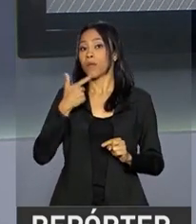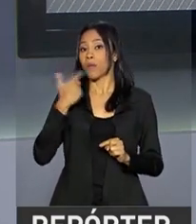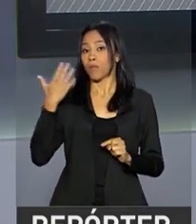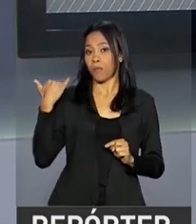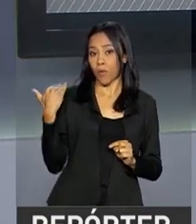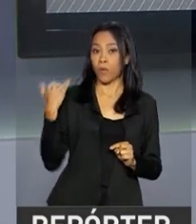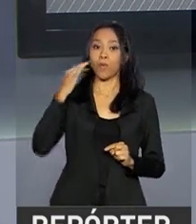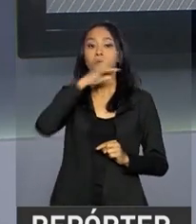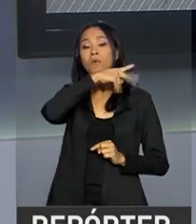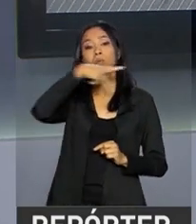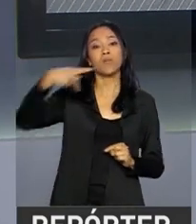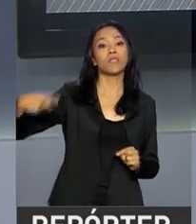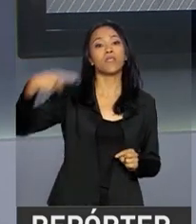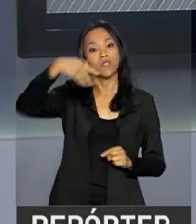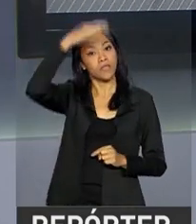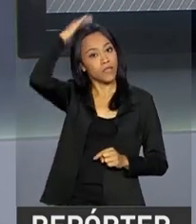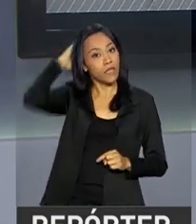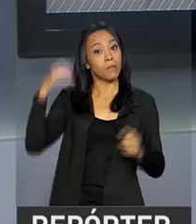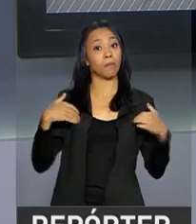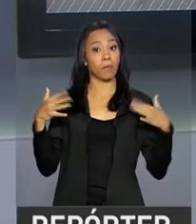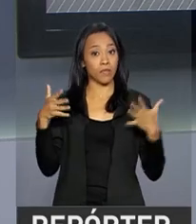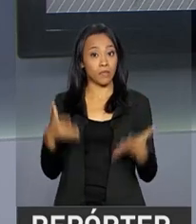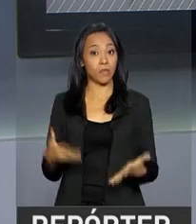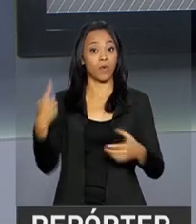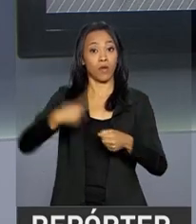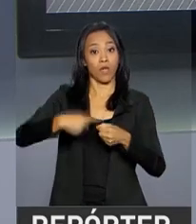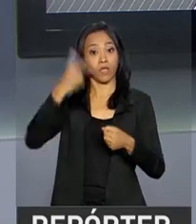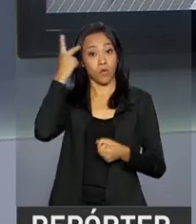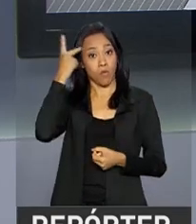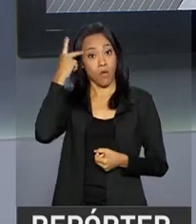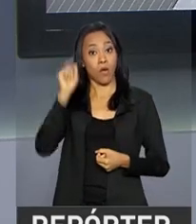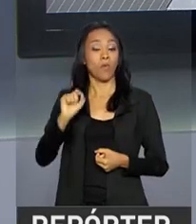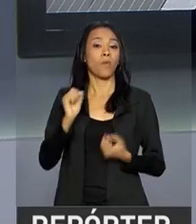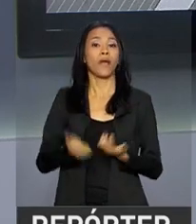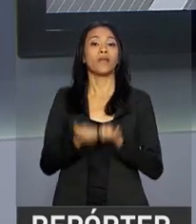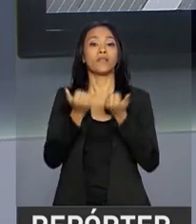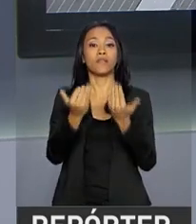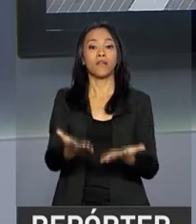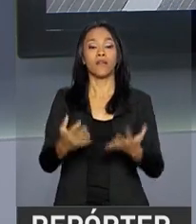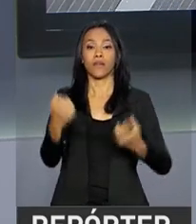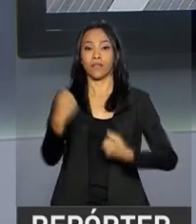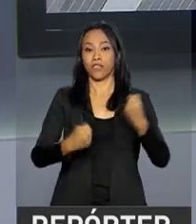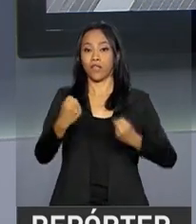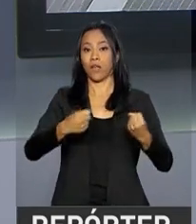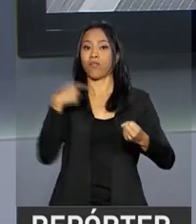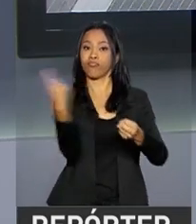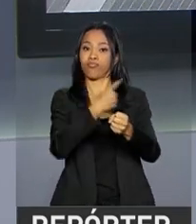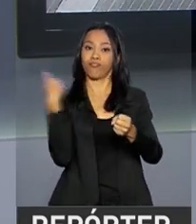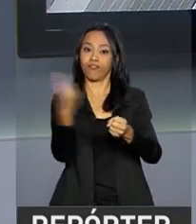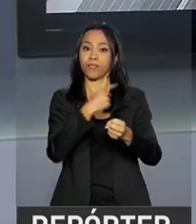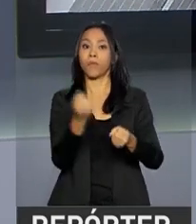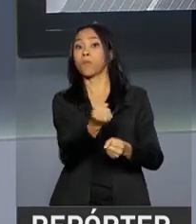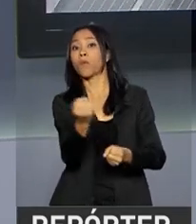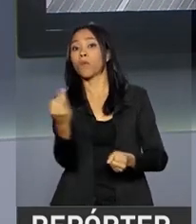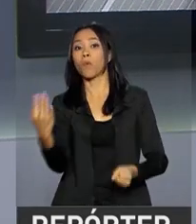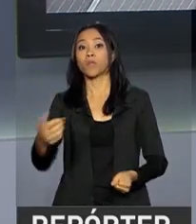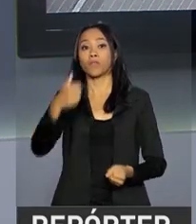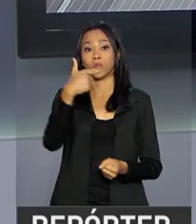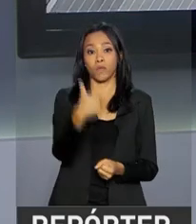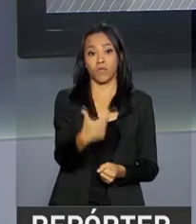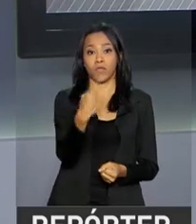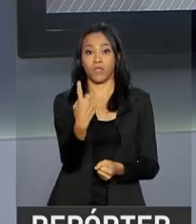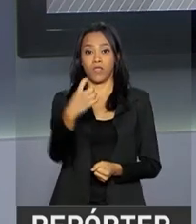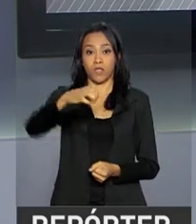de são paulo da entrega de 300 ambulâncias do serviço de atendimento móvel de urgência samu para 219 municípios